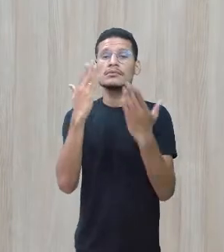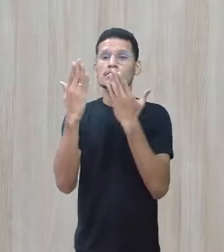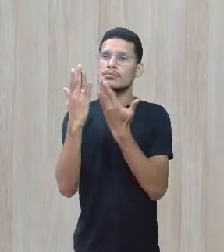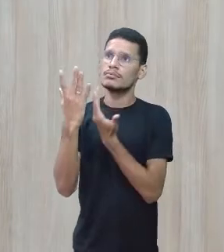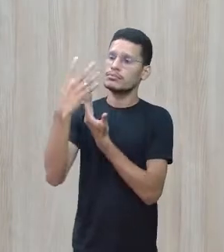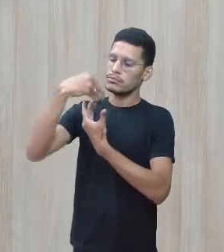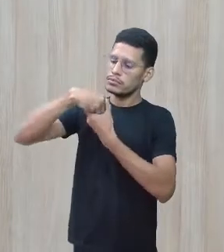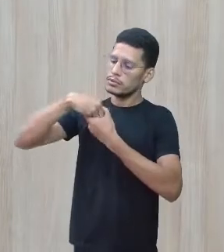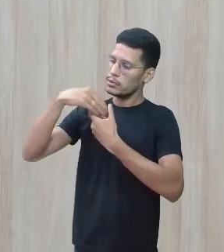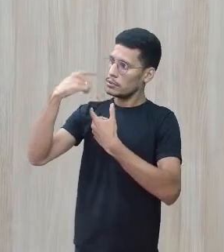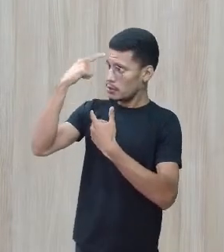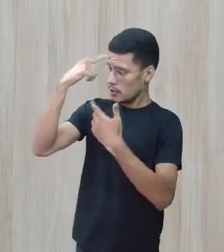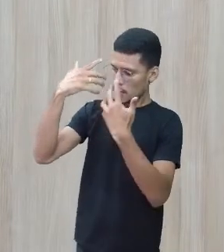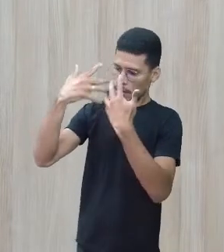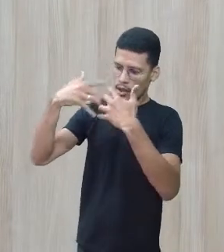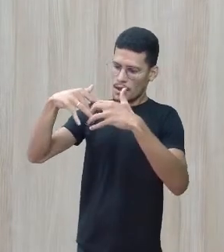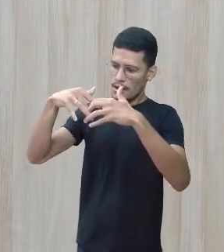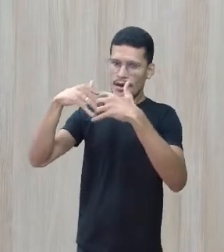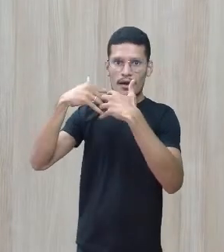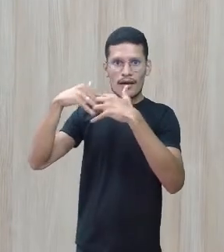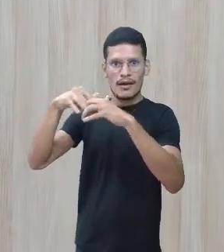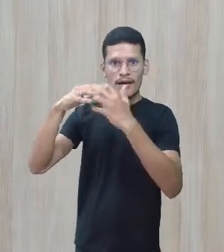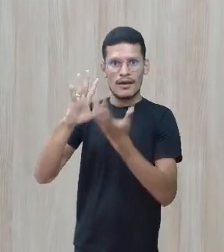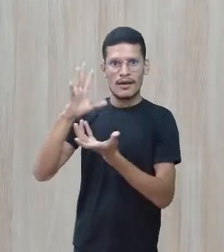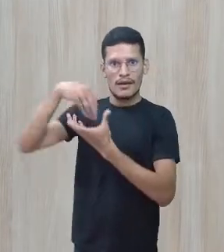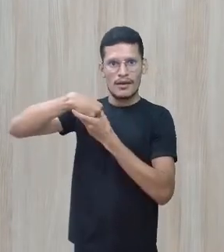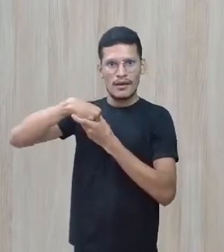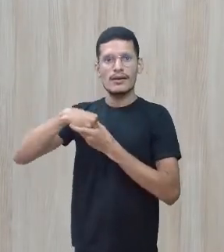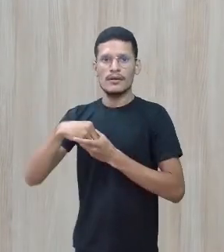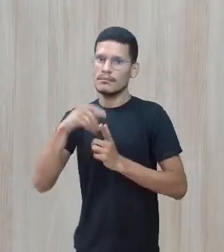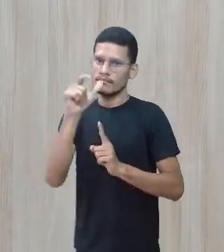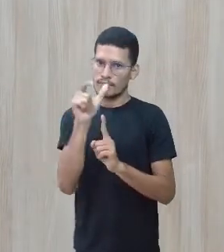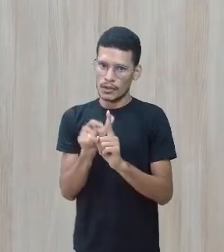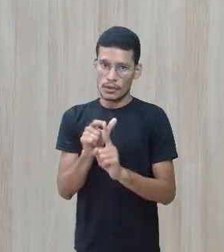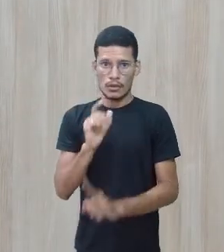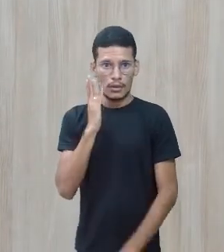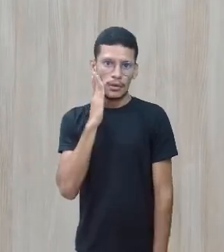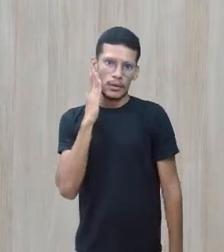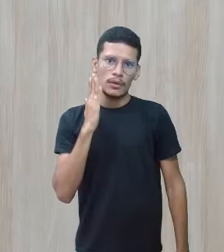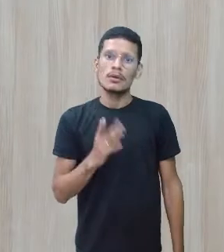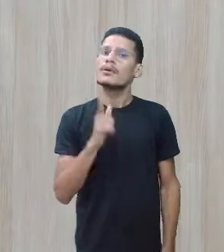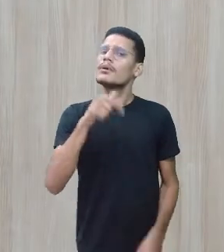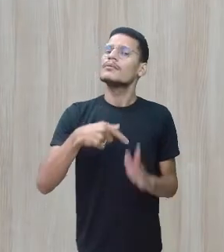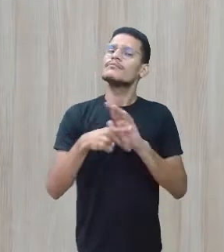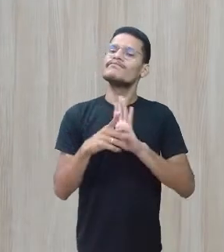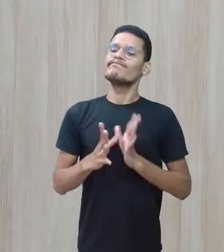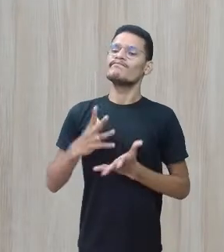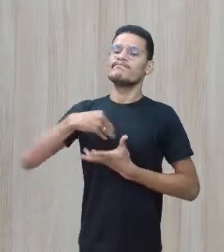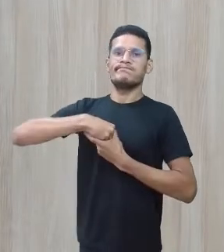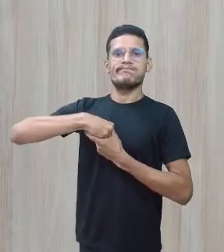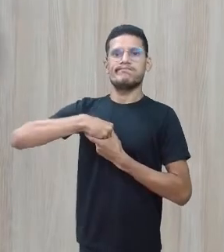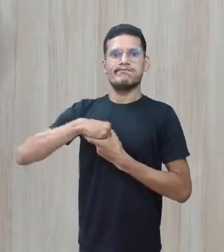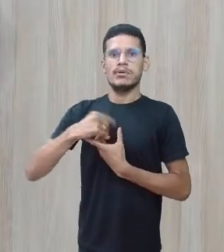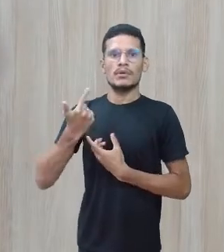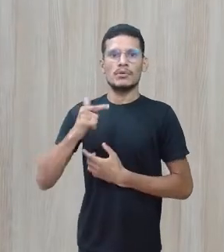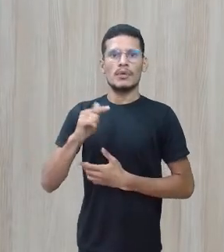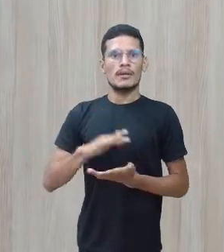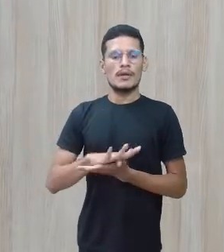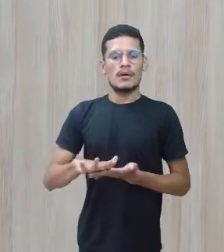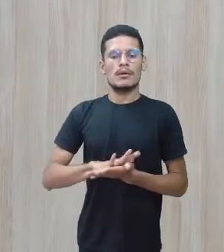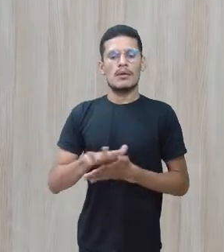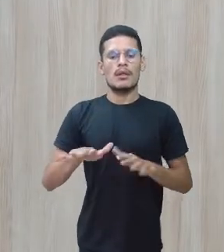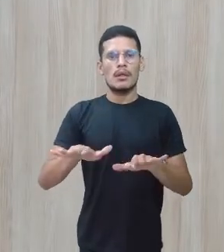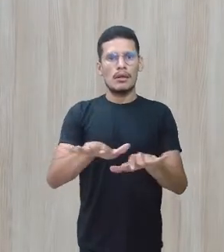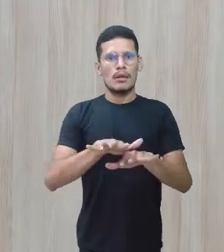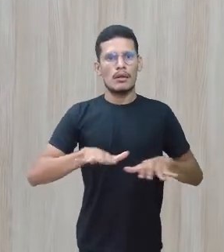psicológico, que é o ambiente interno do personagem. É um ambiente interior, então não é um espaço físico. Não